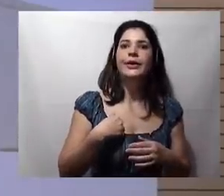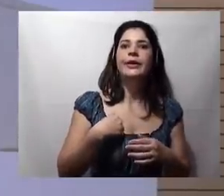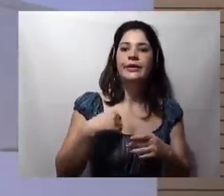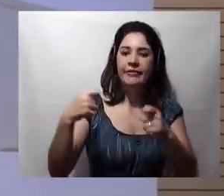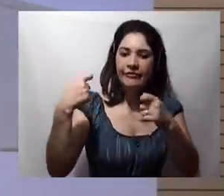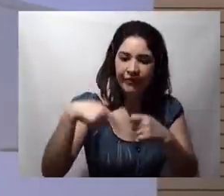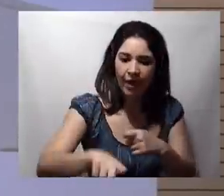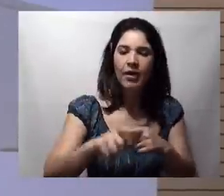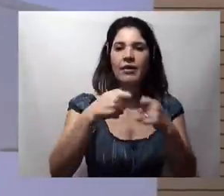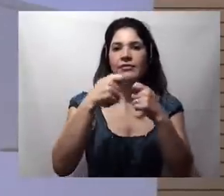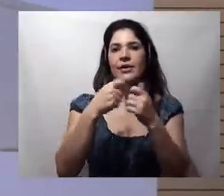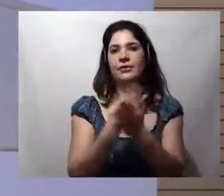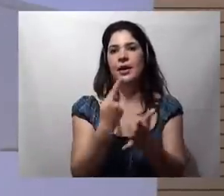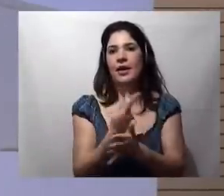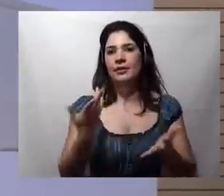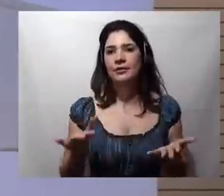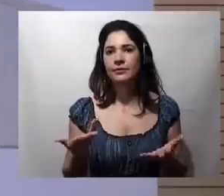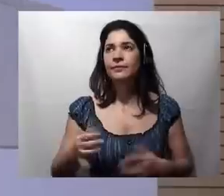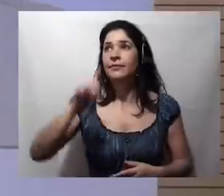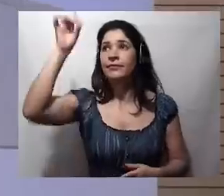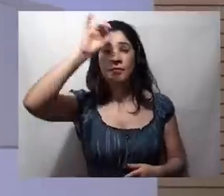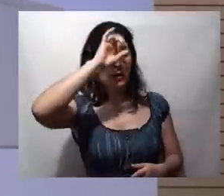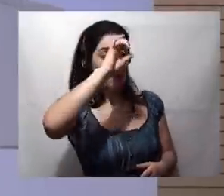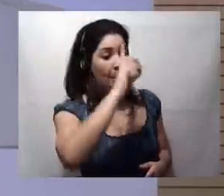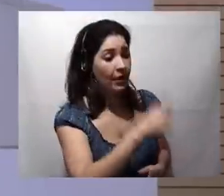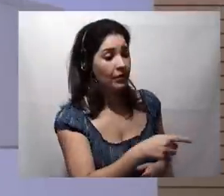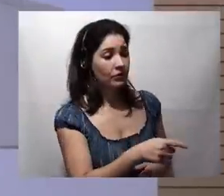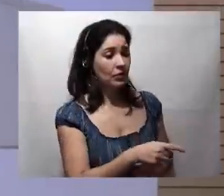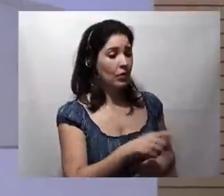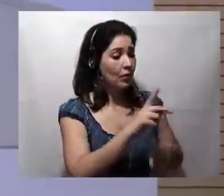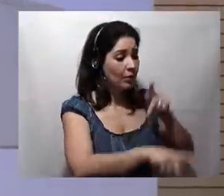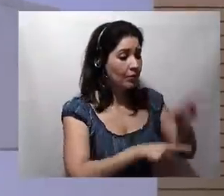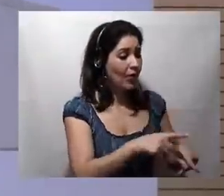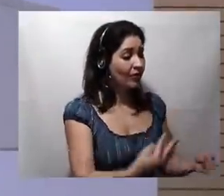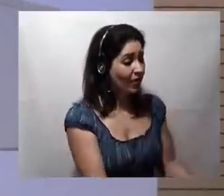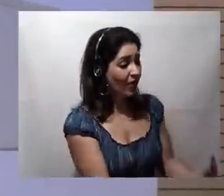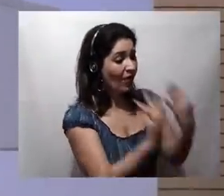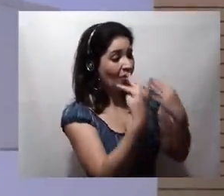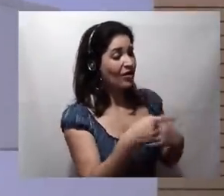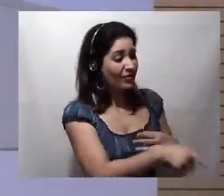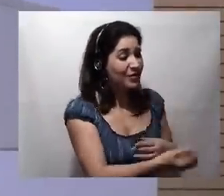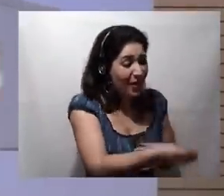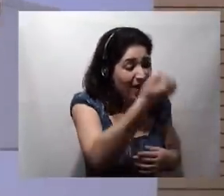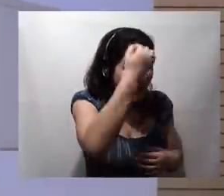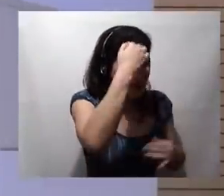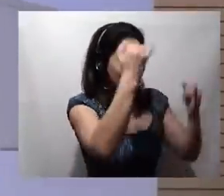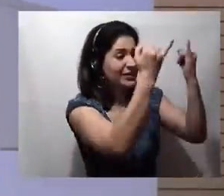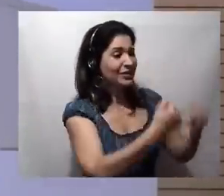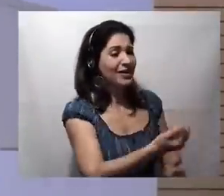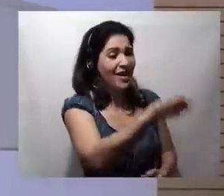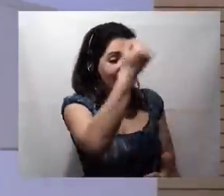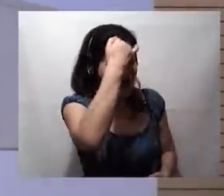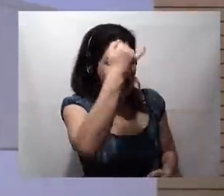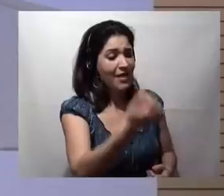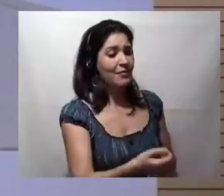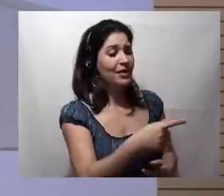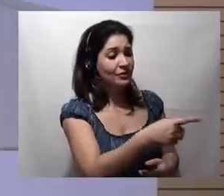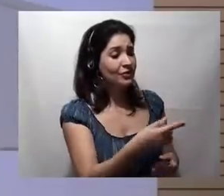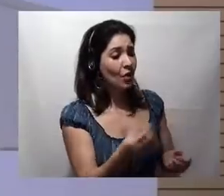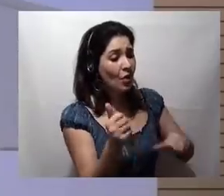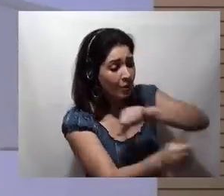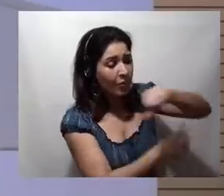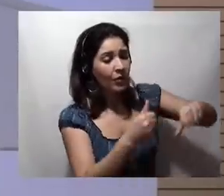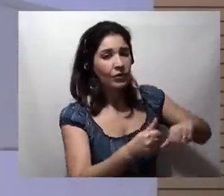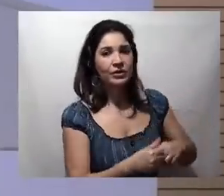mandou os processos e deus mandou palavra e deus falou que não for volta para mim abandona os idos abandona e